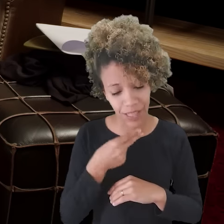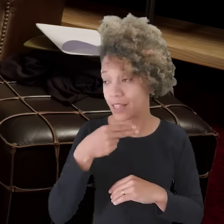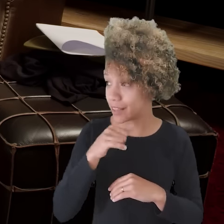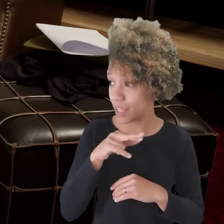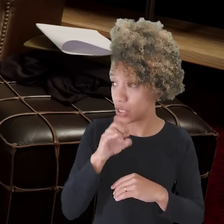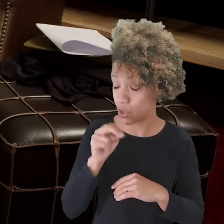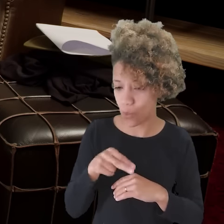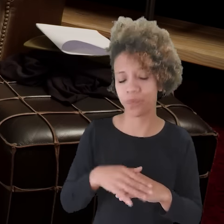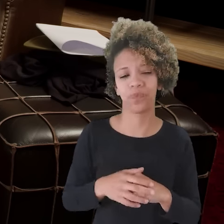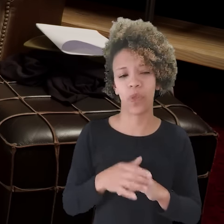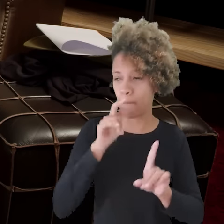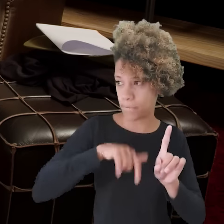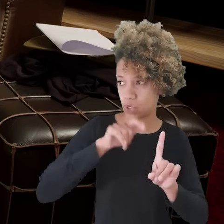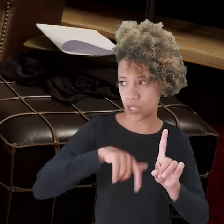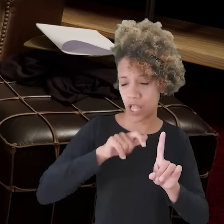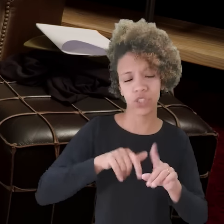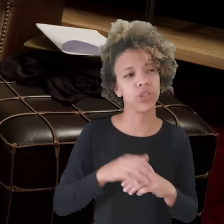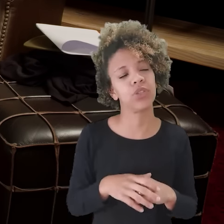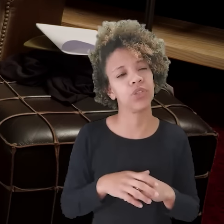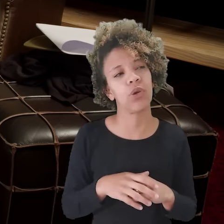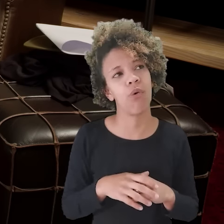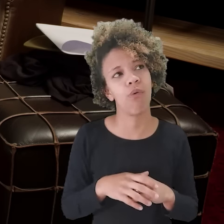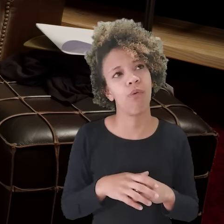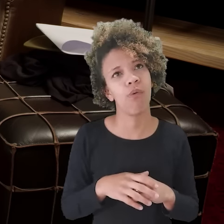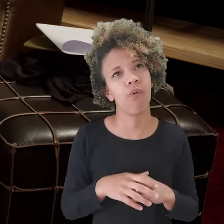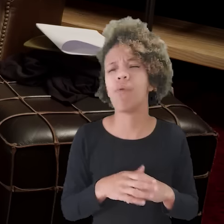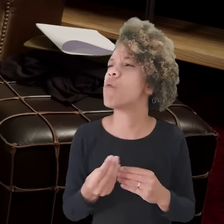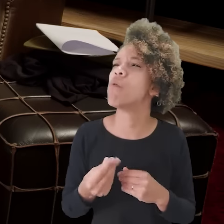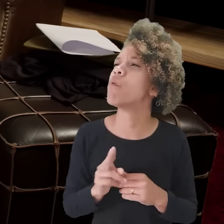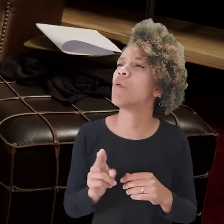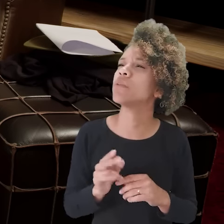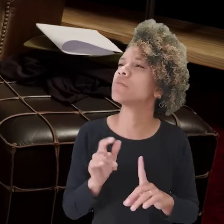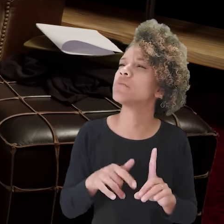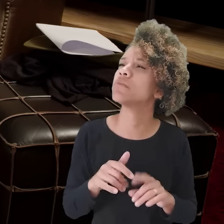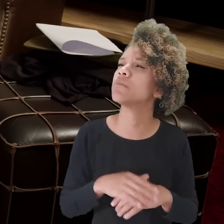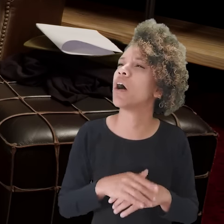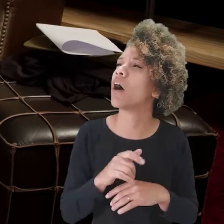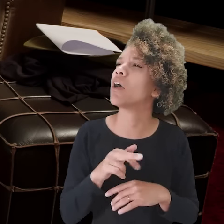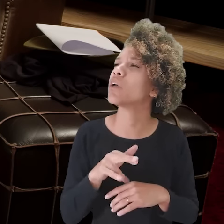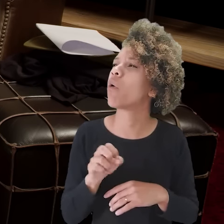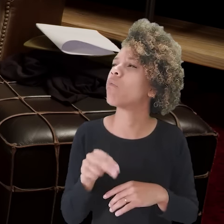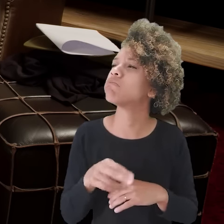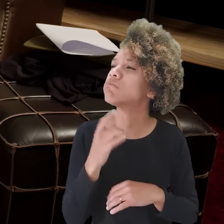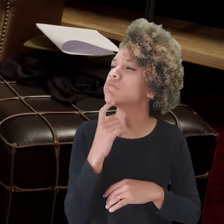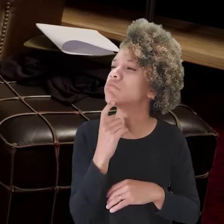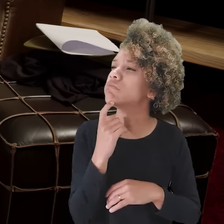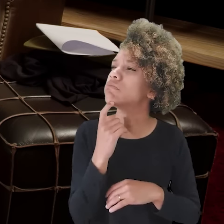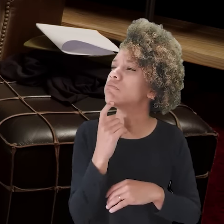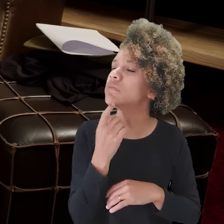Como é o nome dele é o nairon que faz um personagem que é o esqueci o nome do personagem